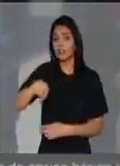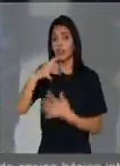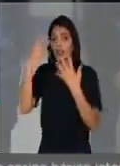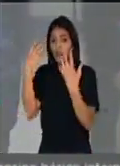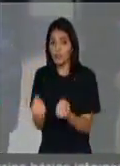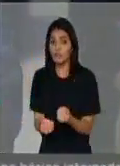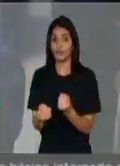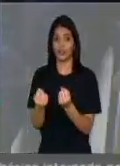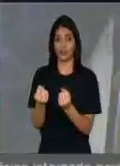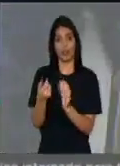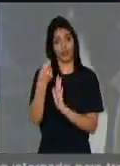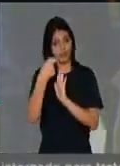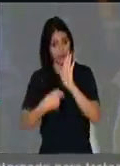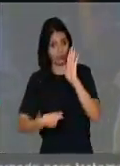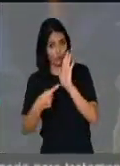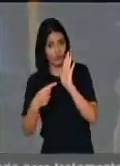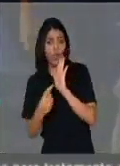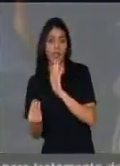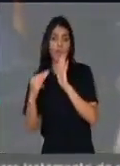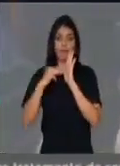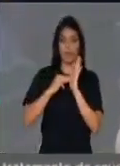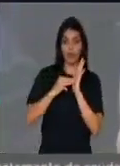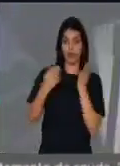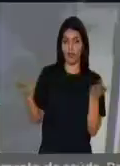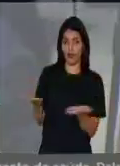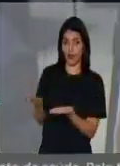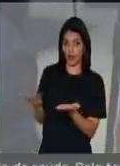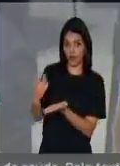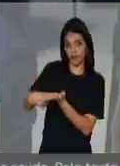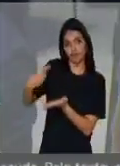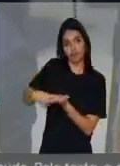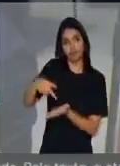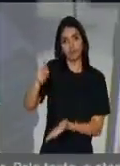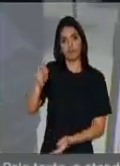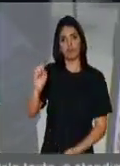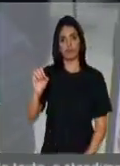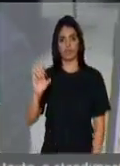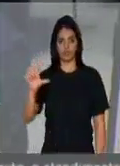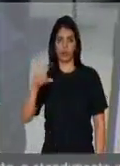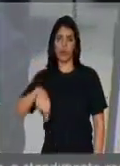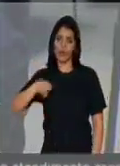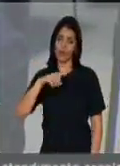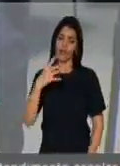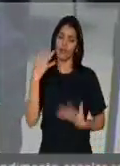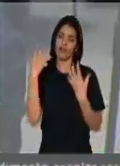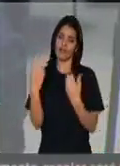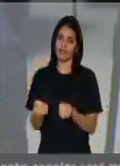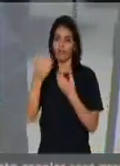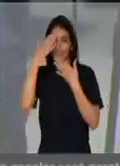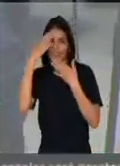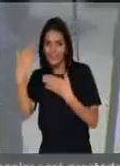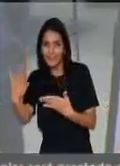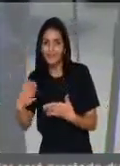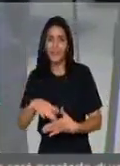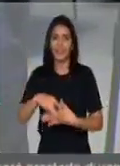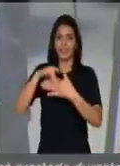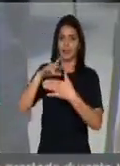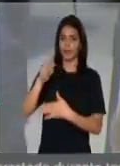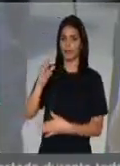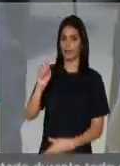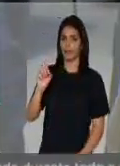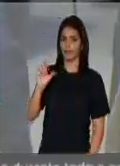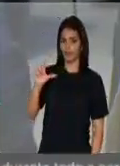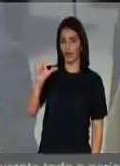no texto daquilo que foi a emenda apresentada pelo PSOL. E a gente agradece tanto a liderança do PSOL,